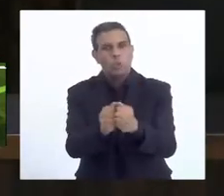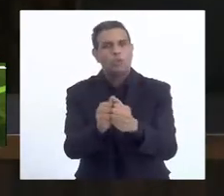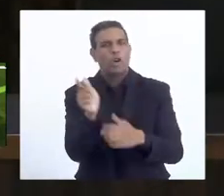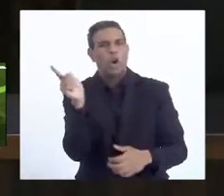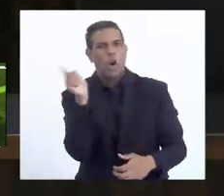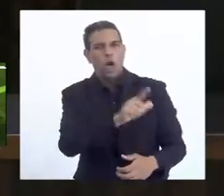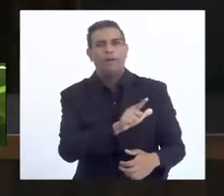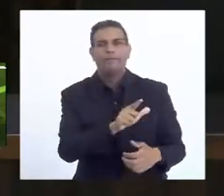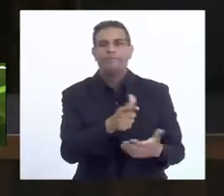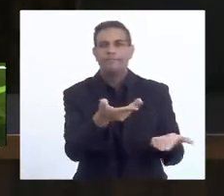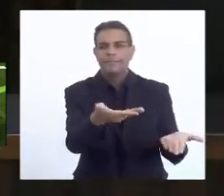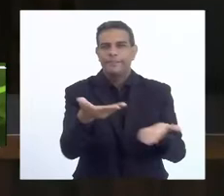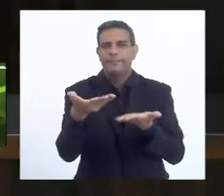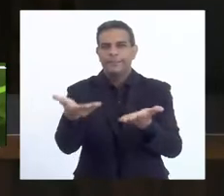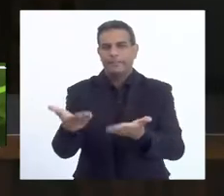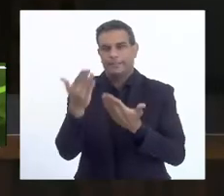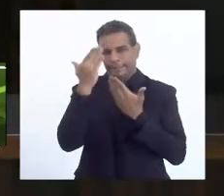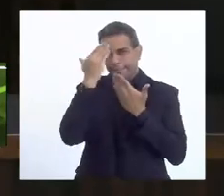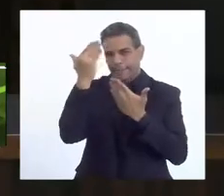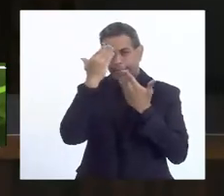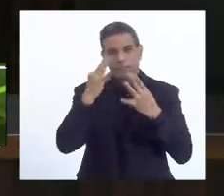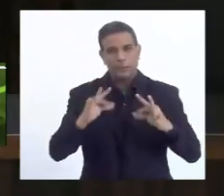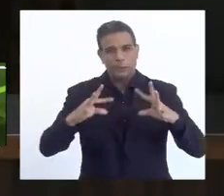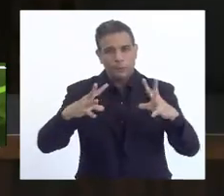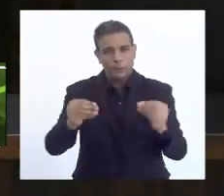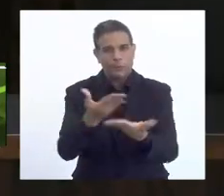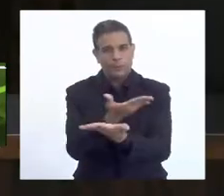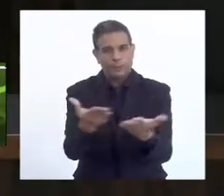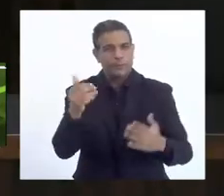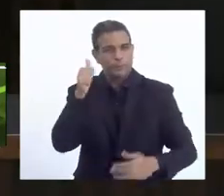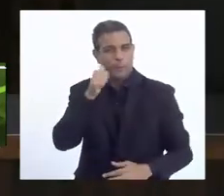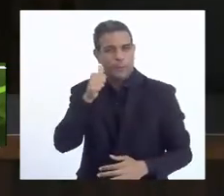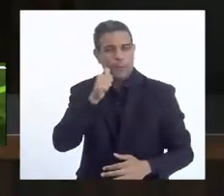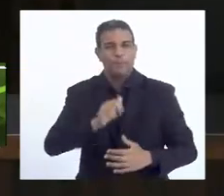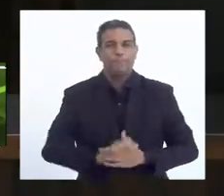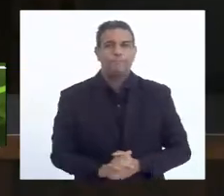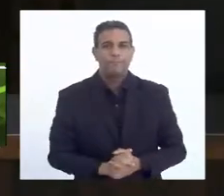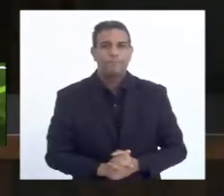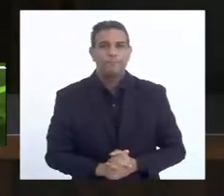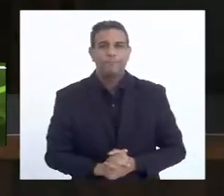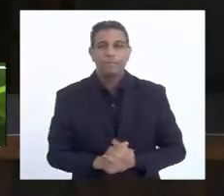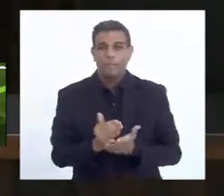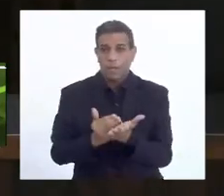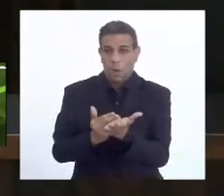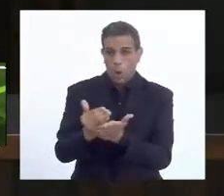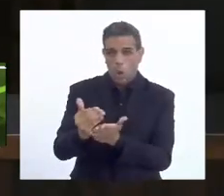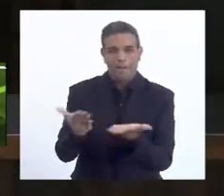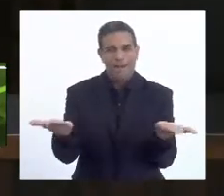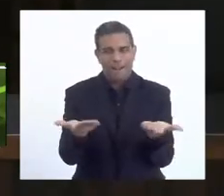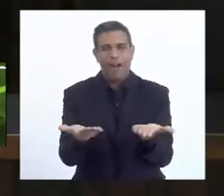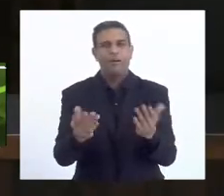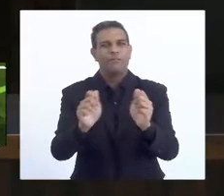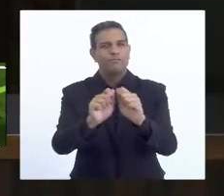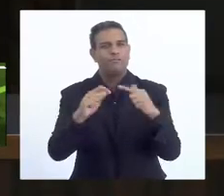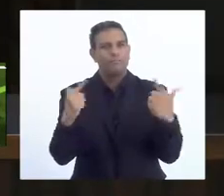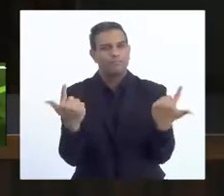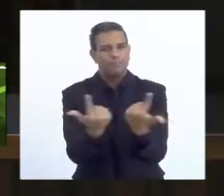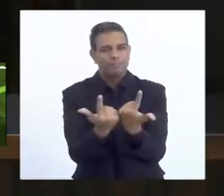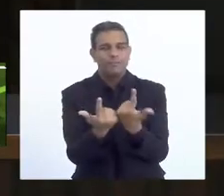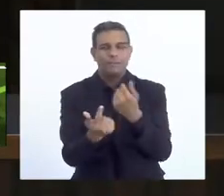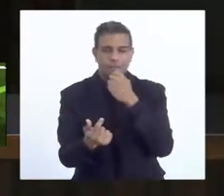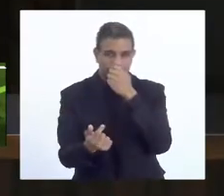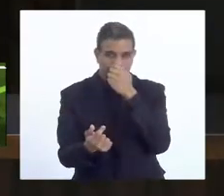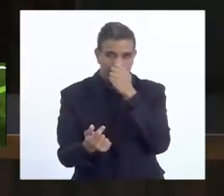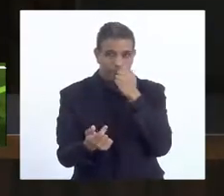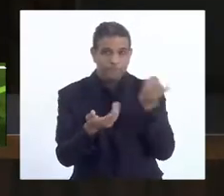eu queria, novamente, agradecer a presença de todos vocês. Dando essa sequência, pessoal, eu estou passando a